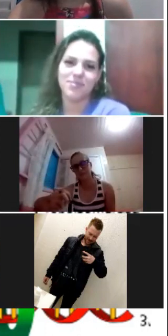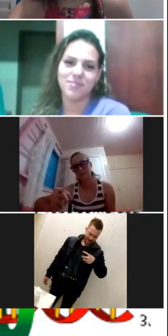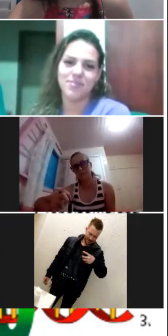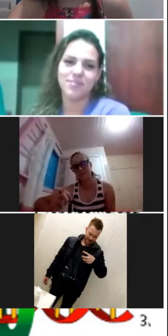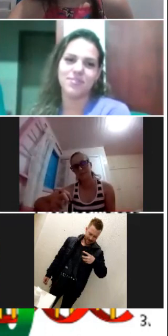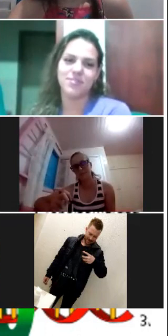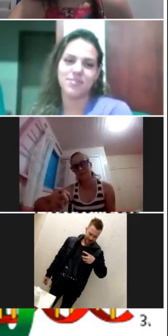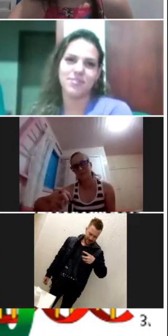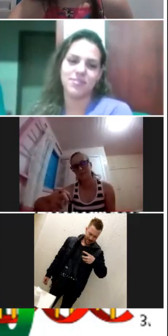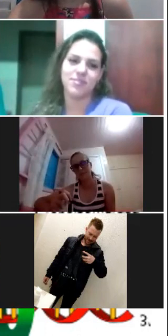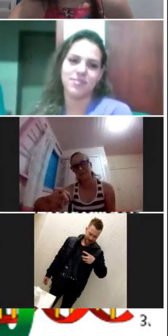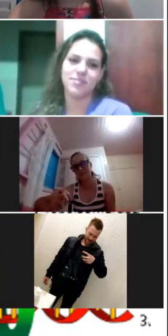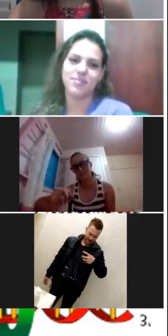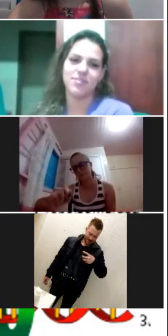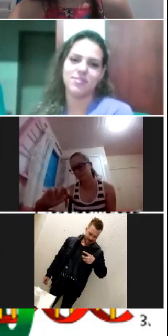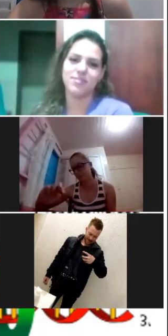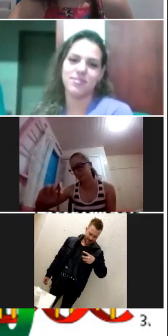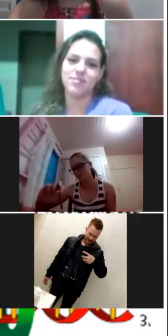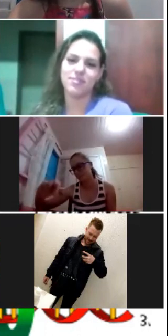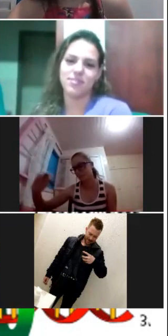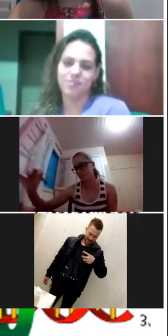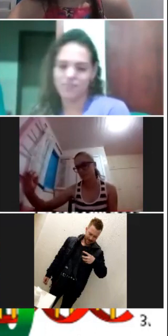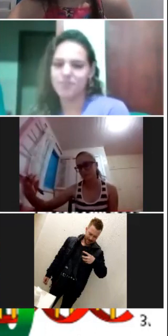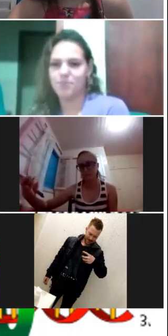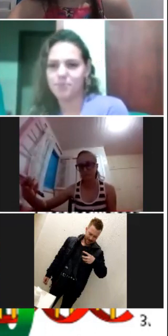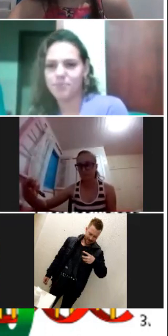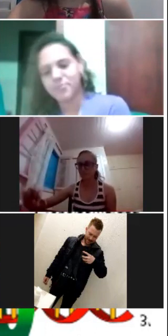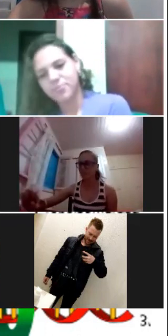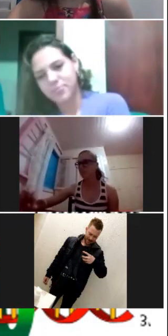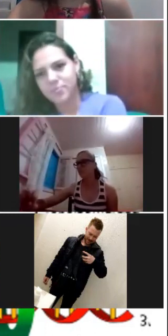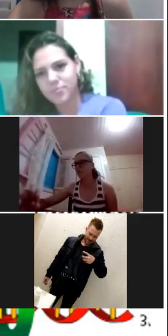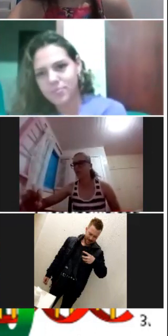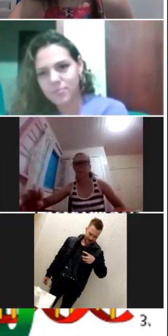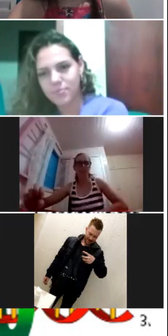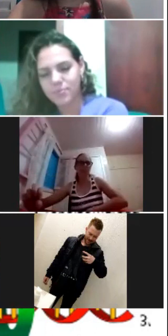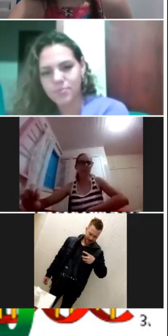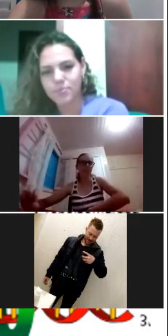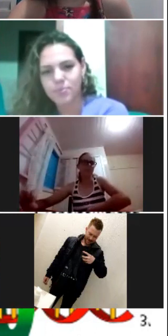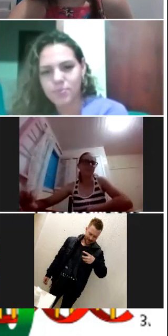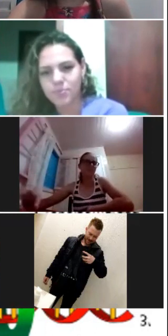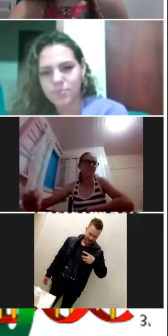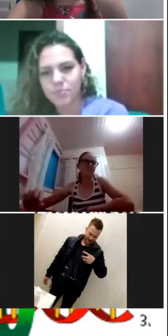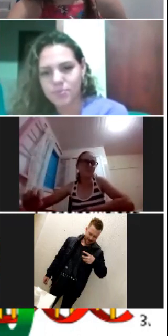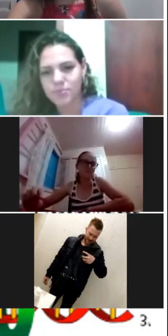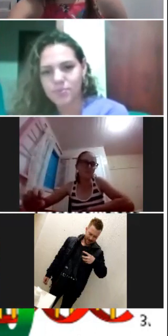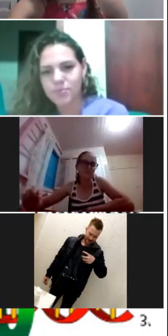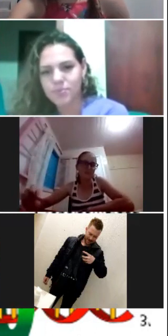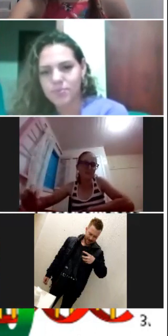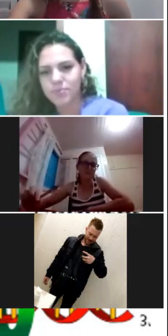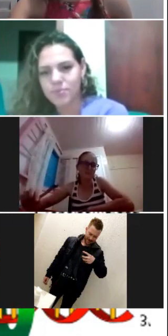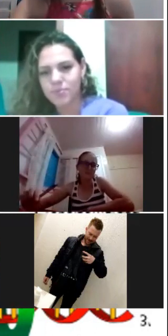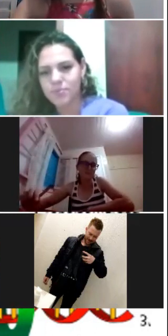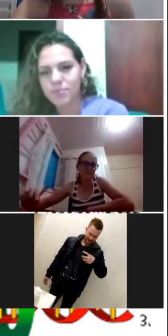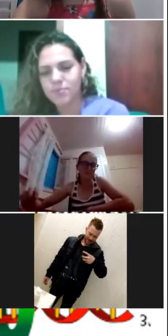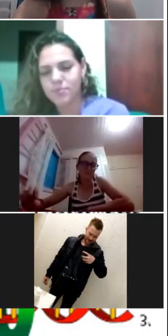os primers devem ser removidos e substituídos por DNA, né? Esses pedacinhos sintetizados pelo RNase H, eles não vão